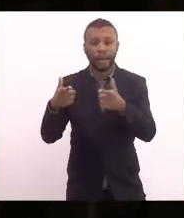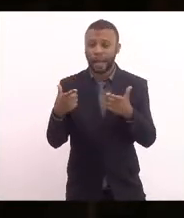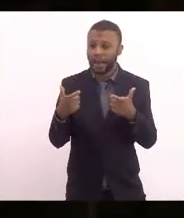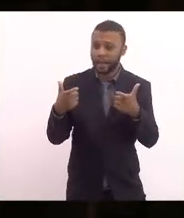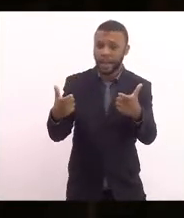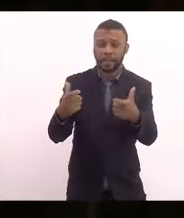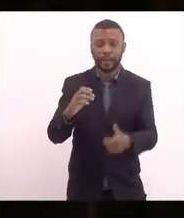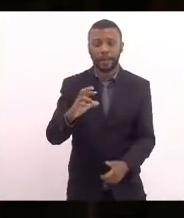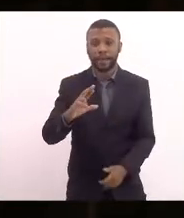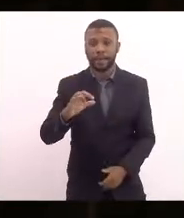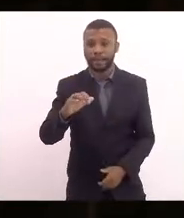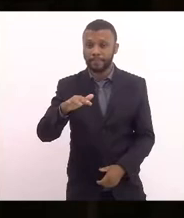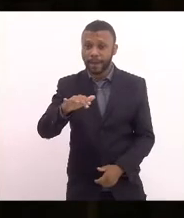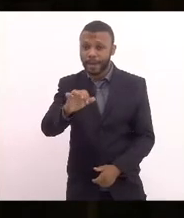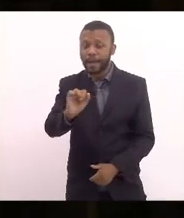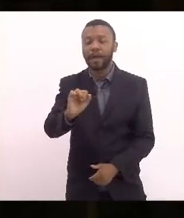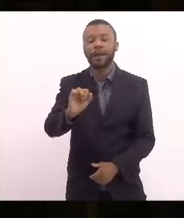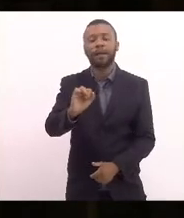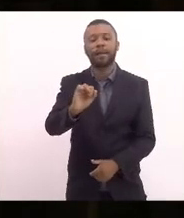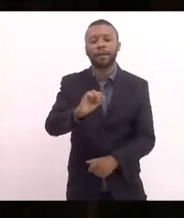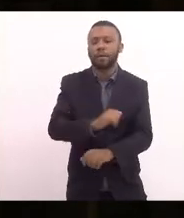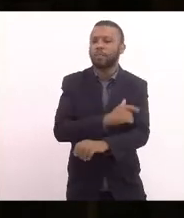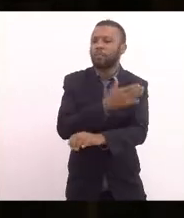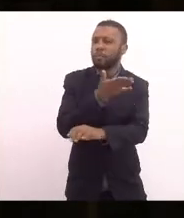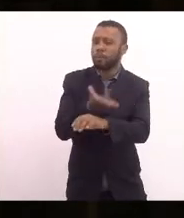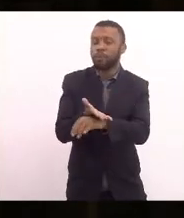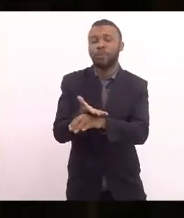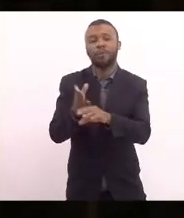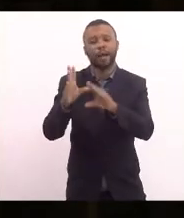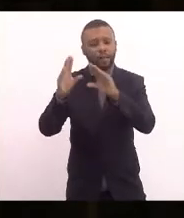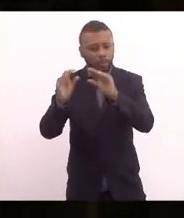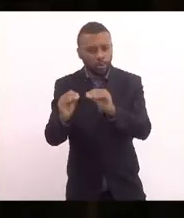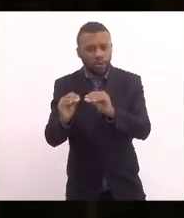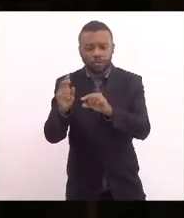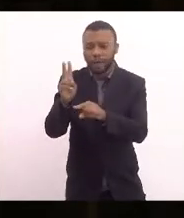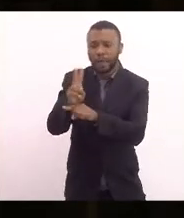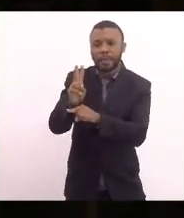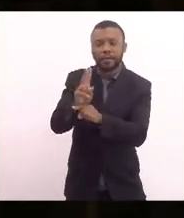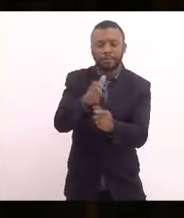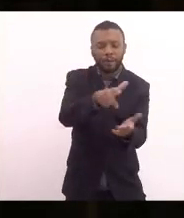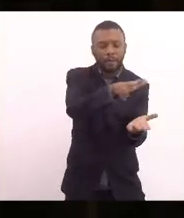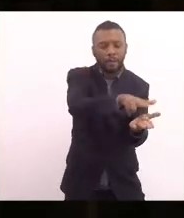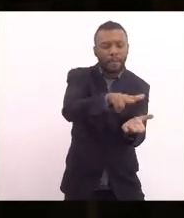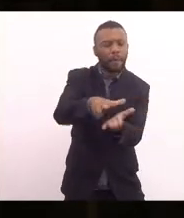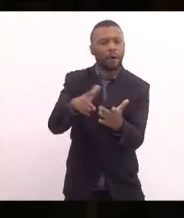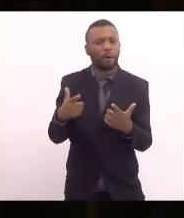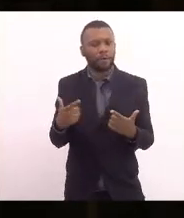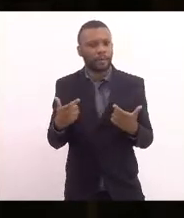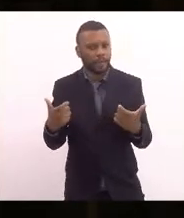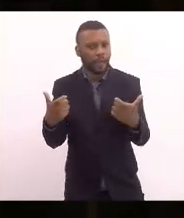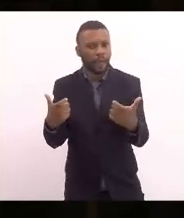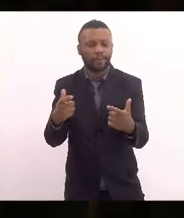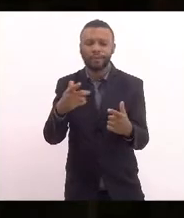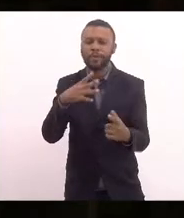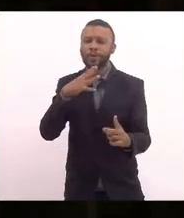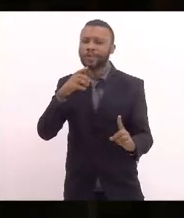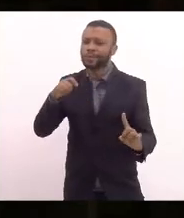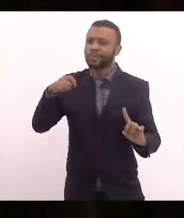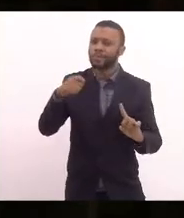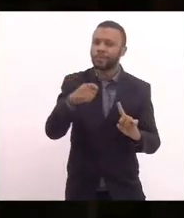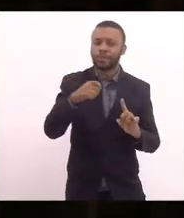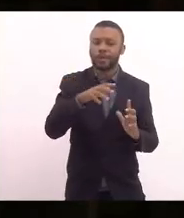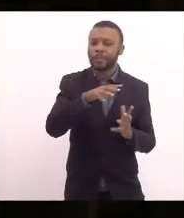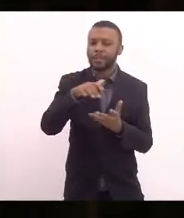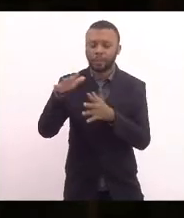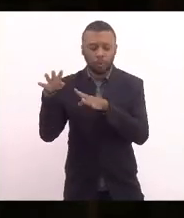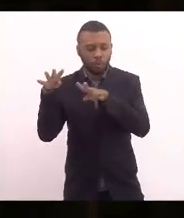noites no atendimento aos feridos da guerra, tornando conhecida internacionalmente como Dama da Lâmpada.